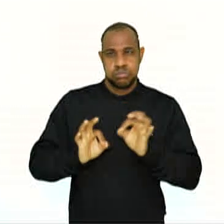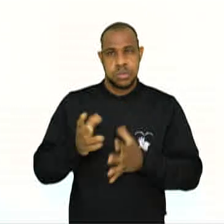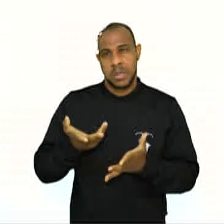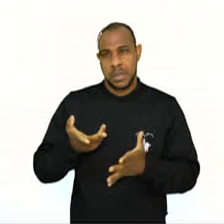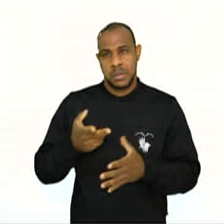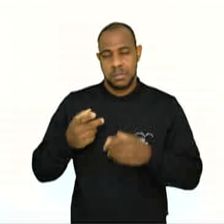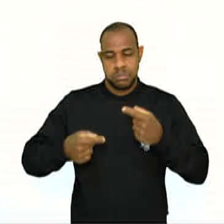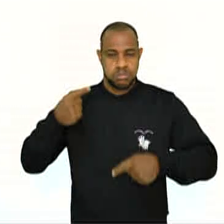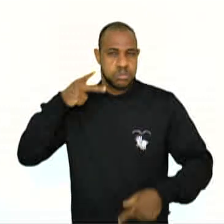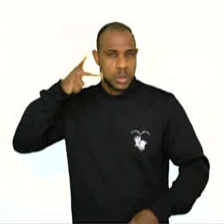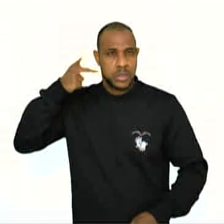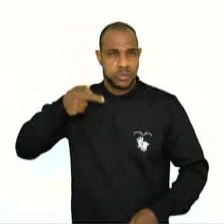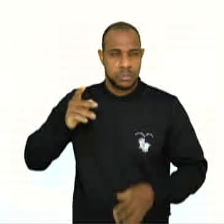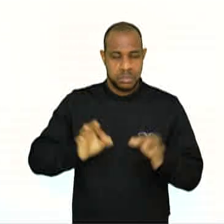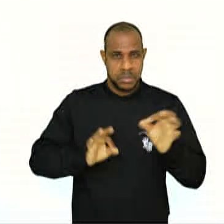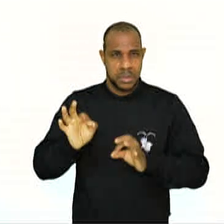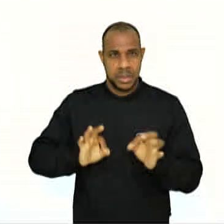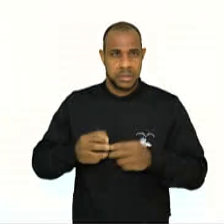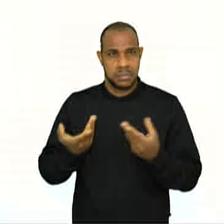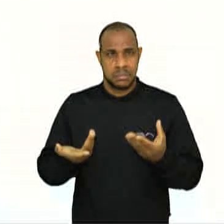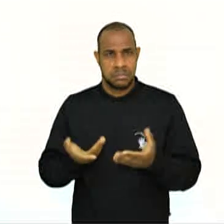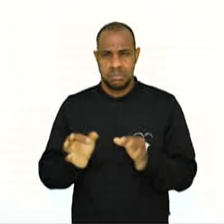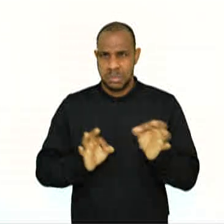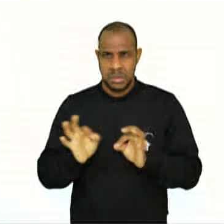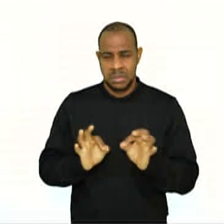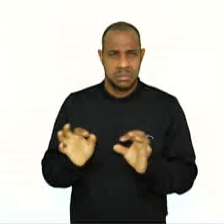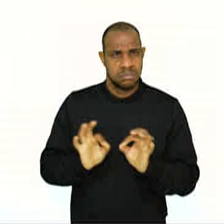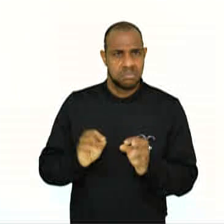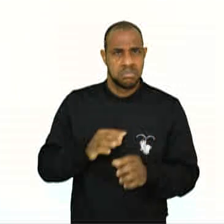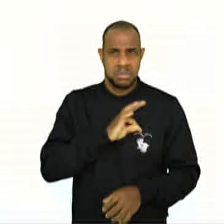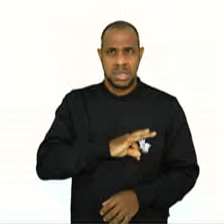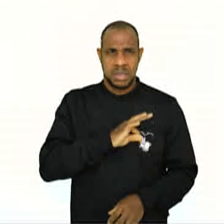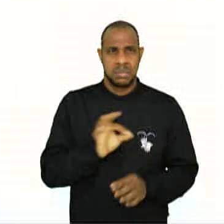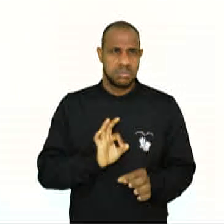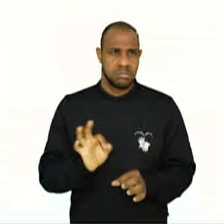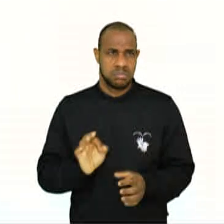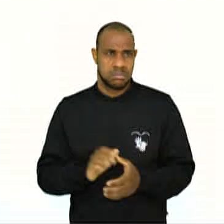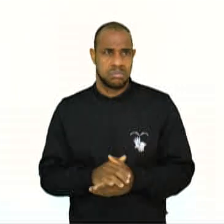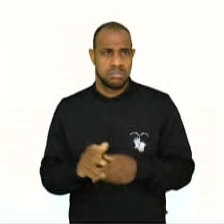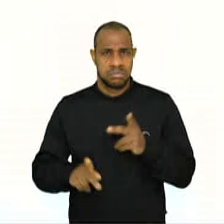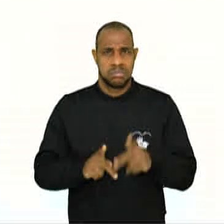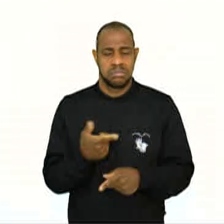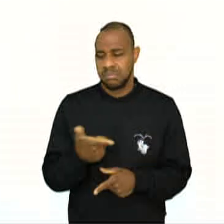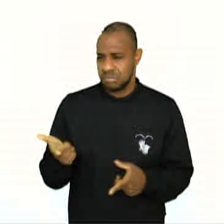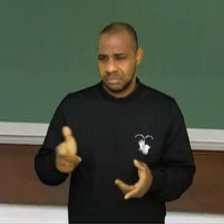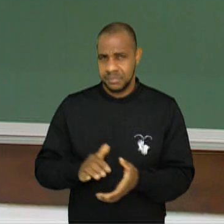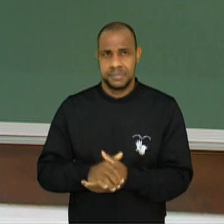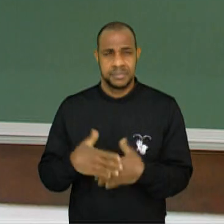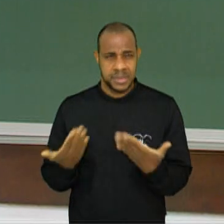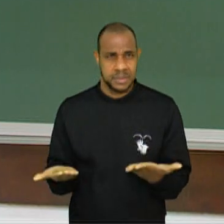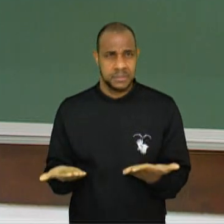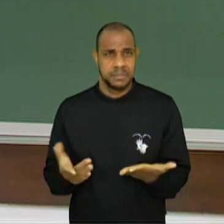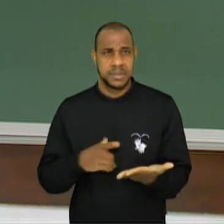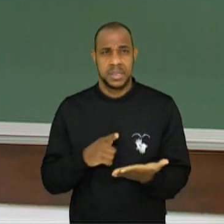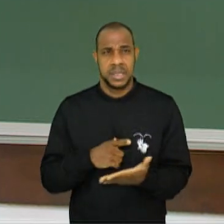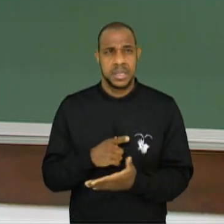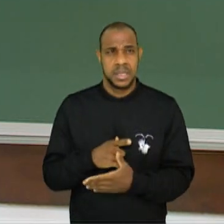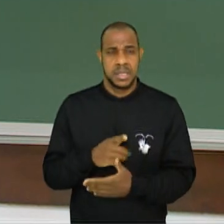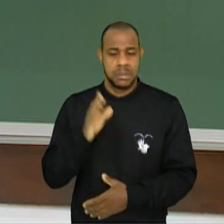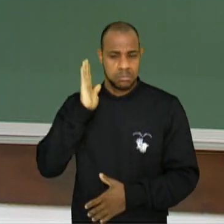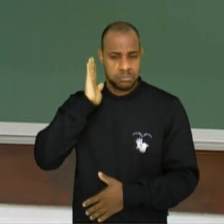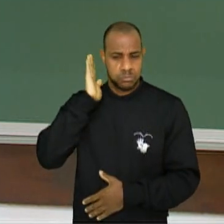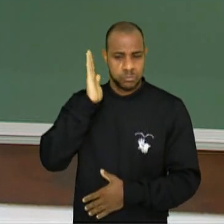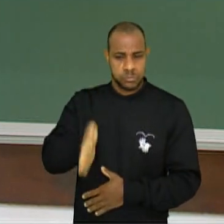competência na administração, não, né? Os políticos não são preparados tecnicamente. No populismo, justamente, eles têm linha direta com